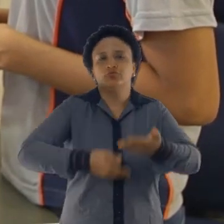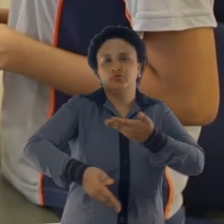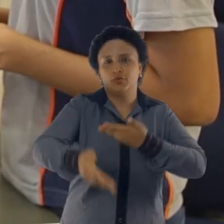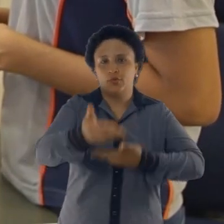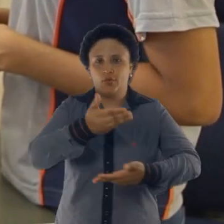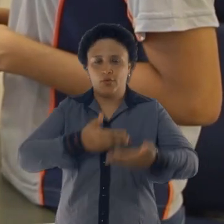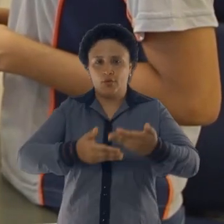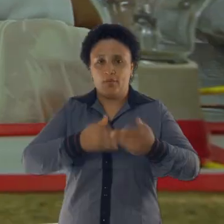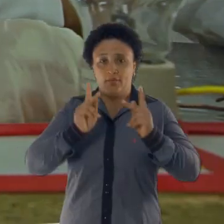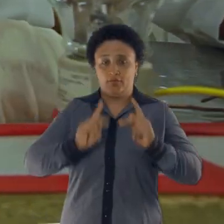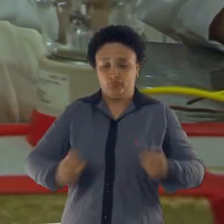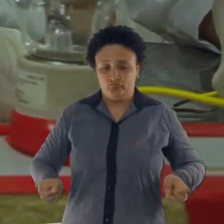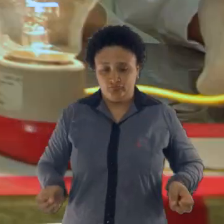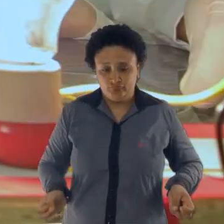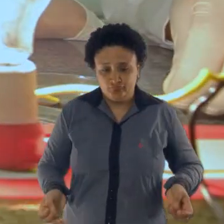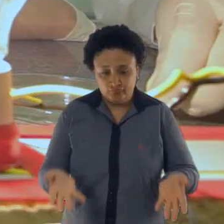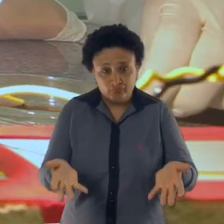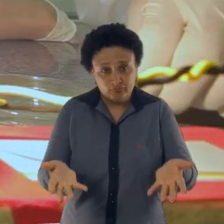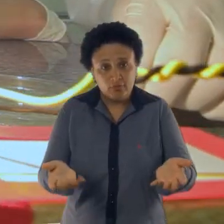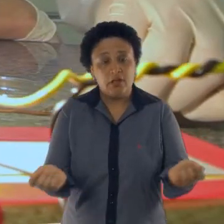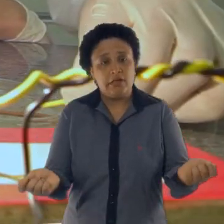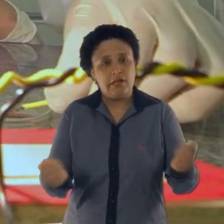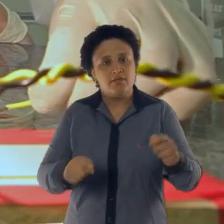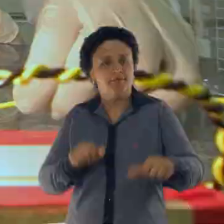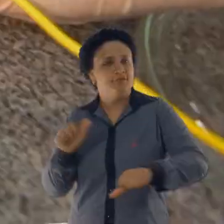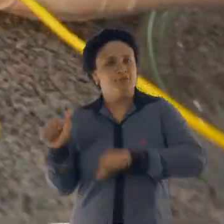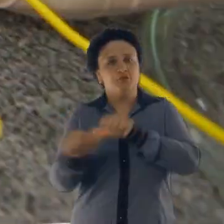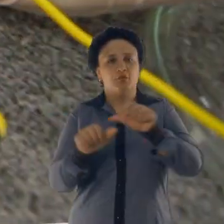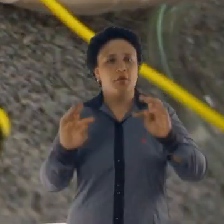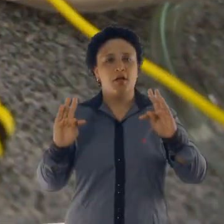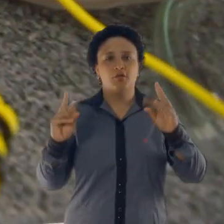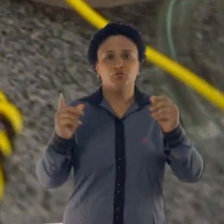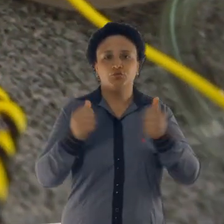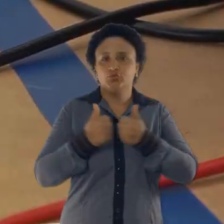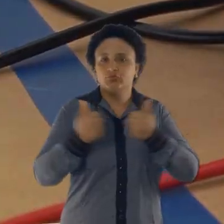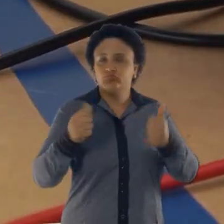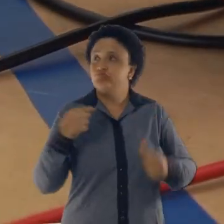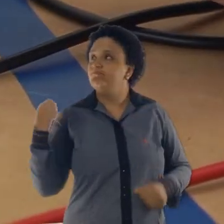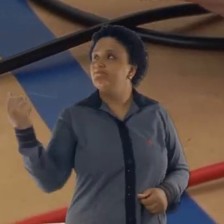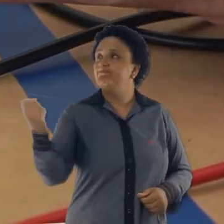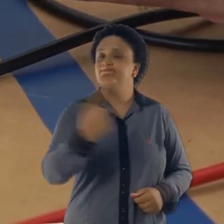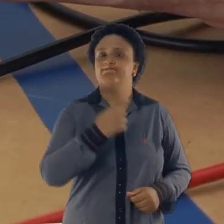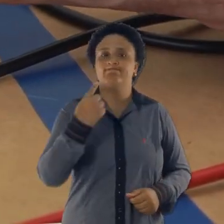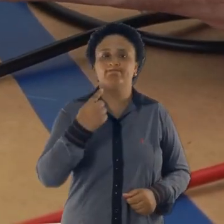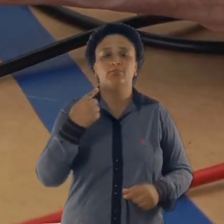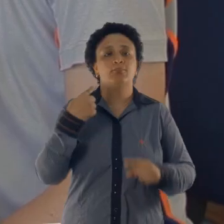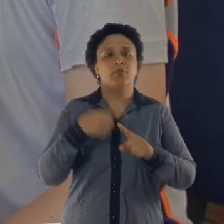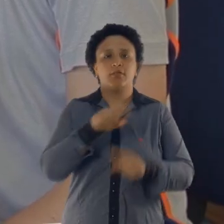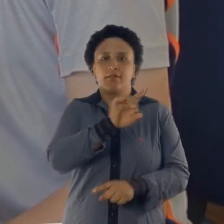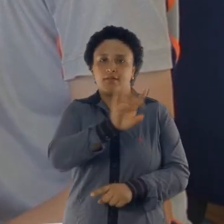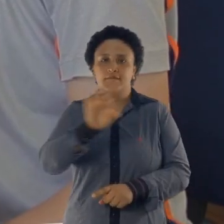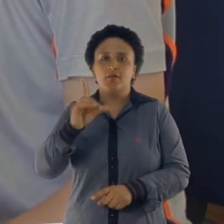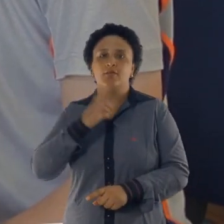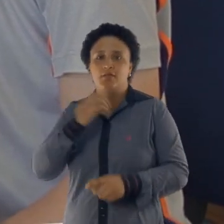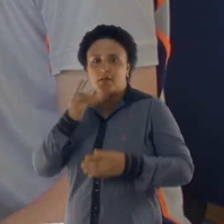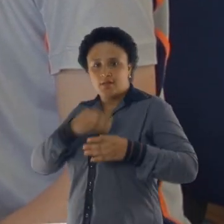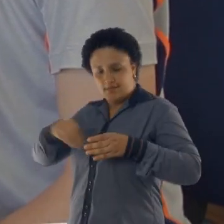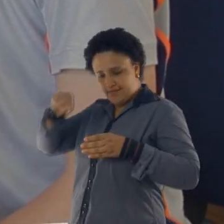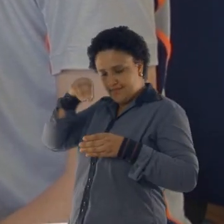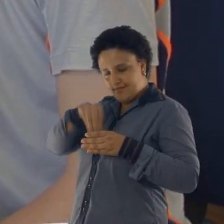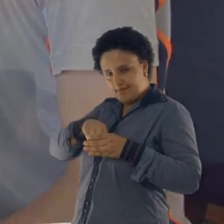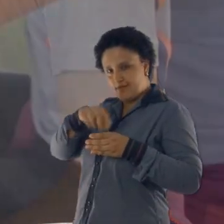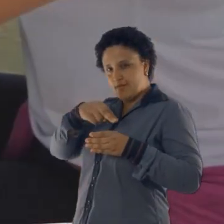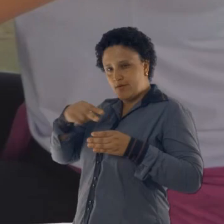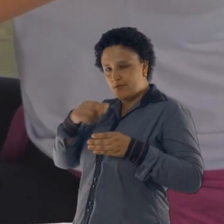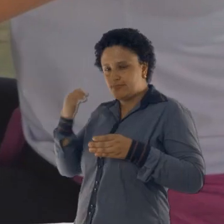que conduz o homem e o torna capaz de transformar tudo aquilo ao seu redor. Porque cada um traz em si uma